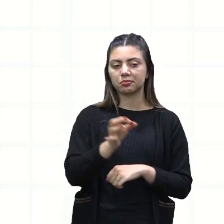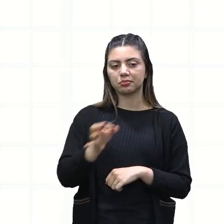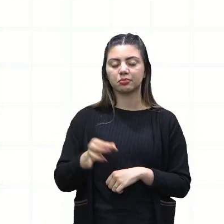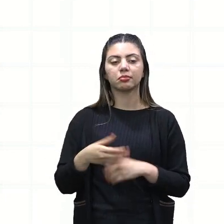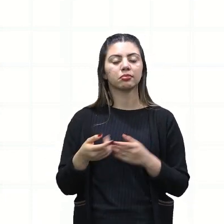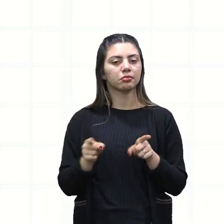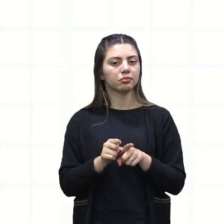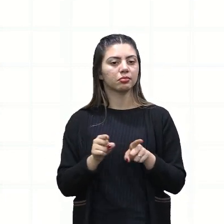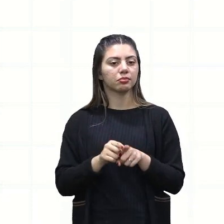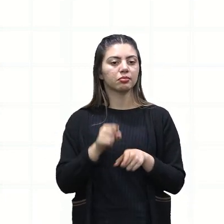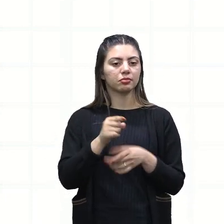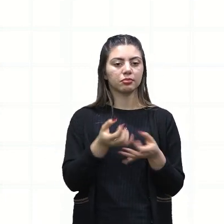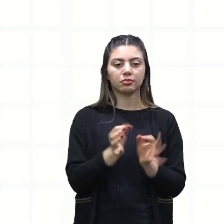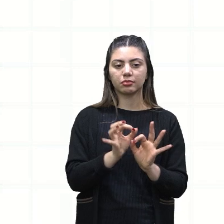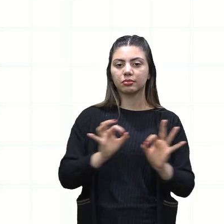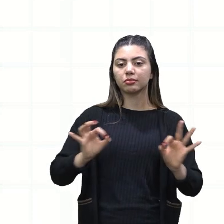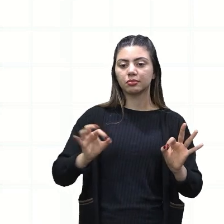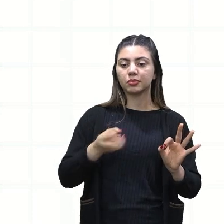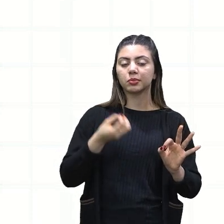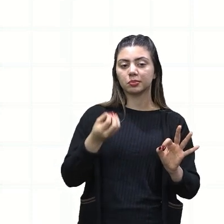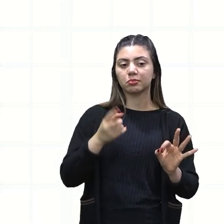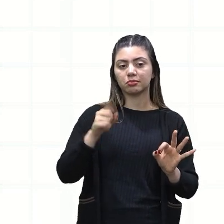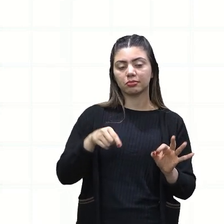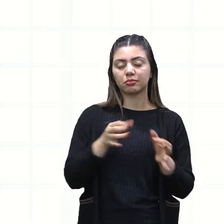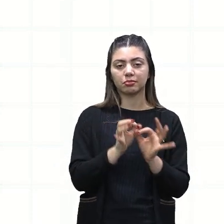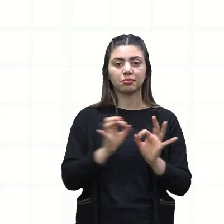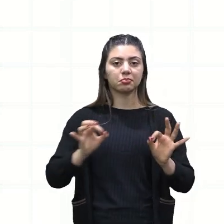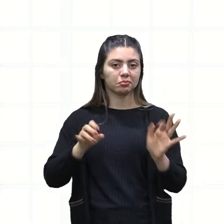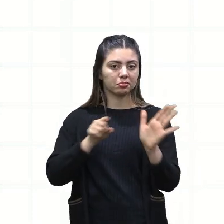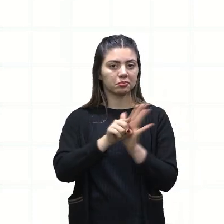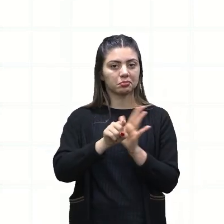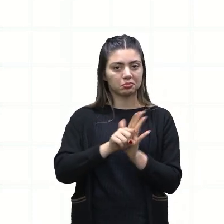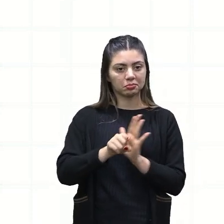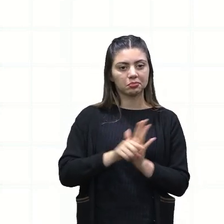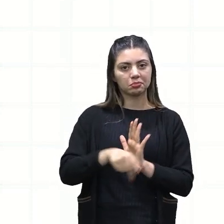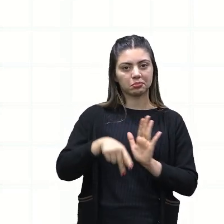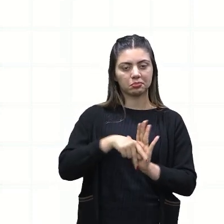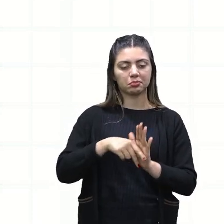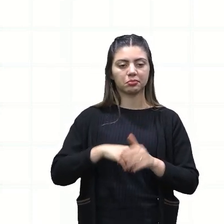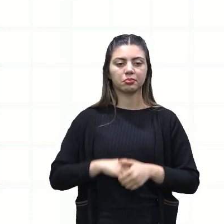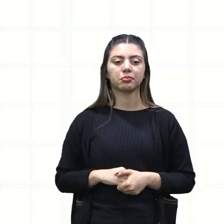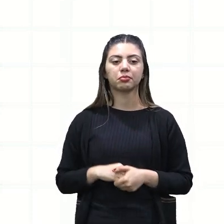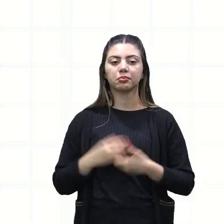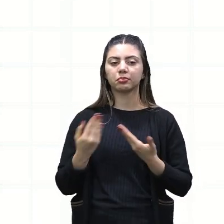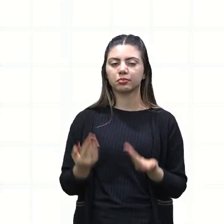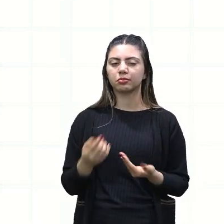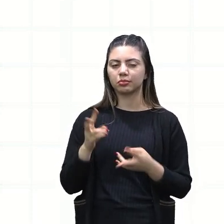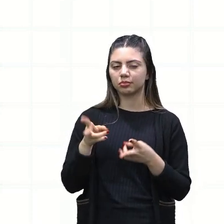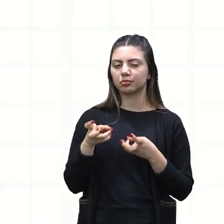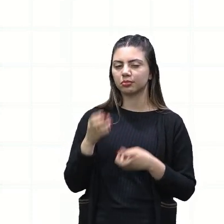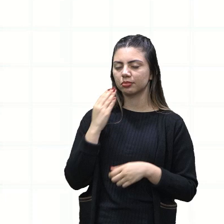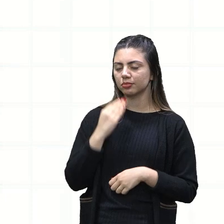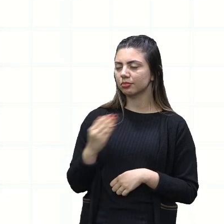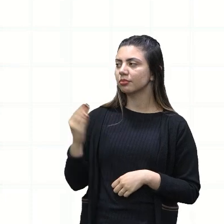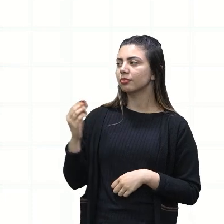essa frase ela é uma frase interrogativa, tá? Pela posição dele aí, no começo da